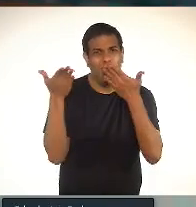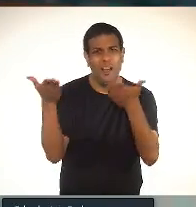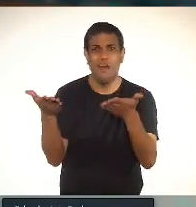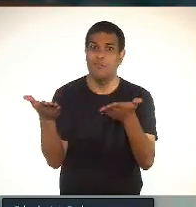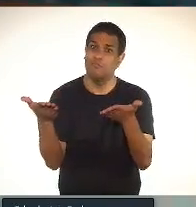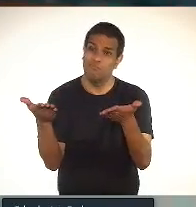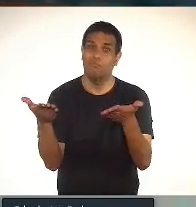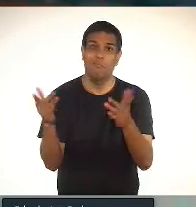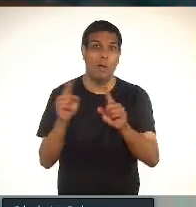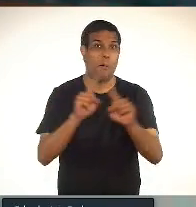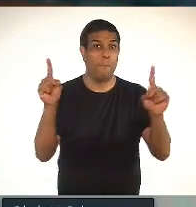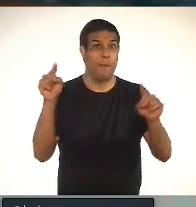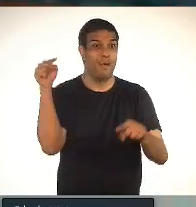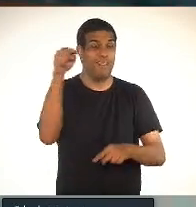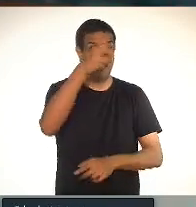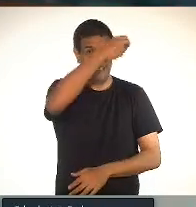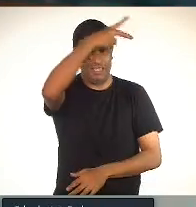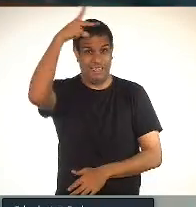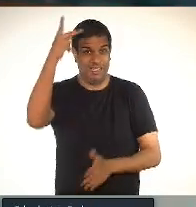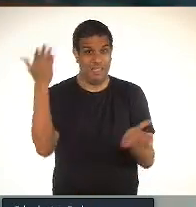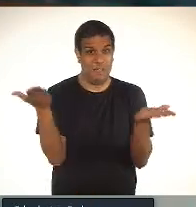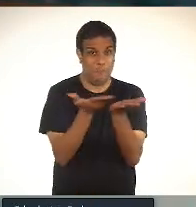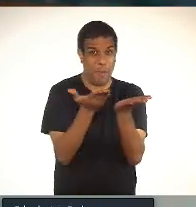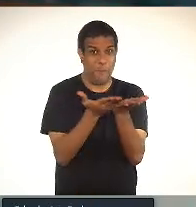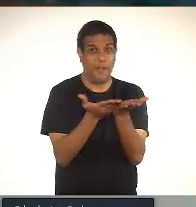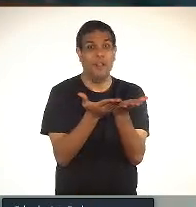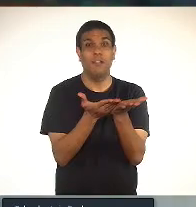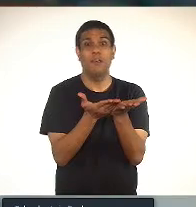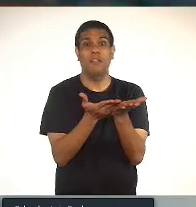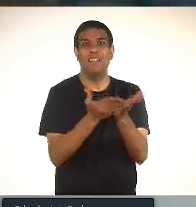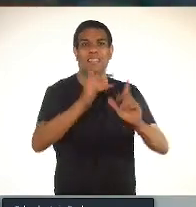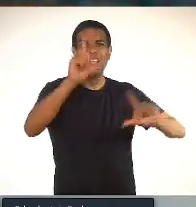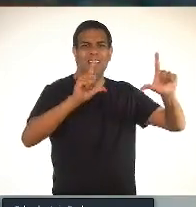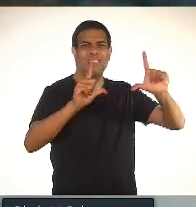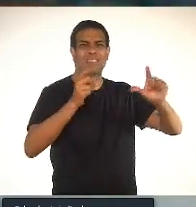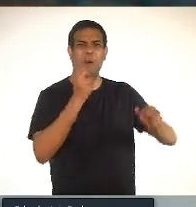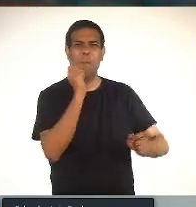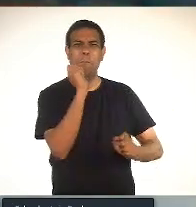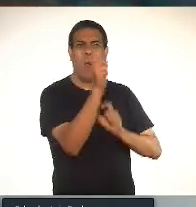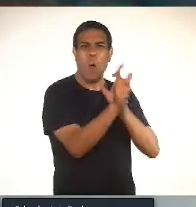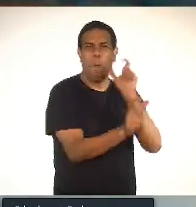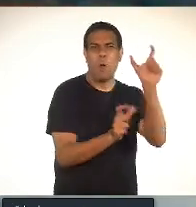mas estava vociferando aqui na televisão, o chamando de canalha.